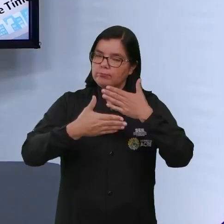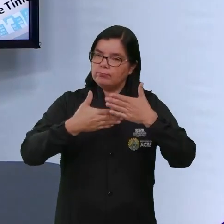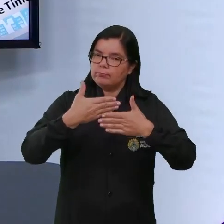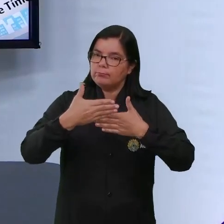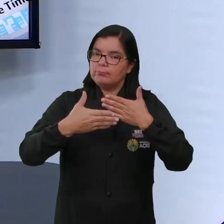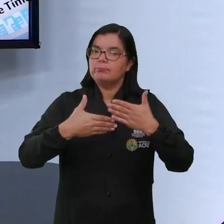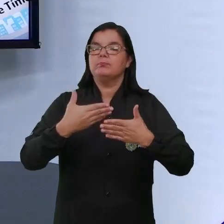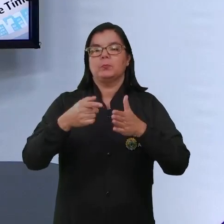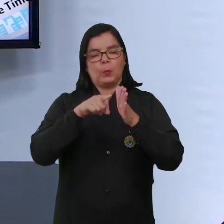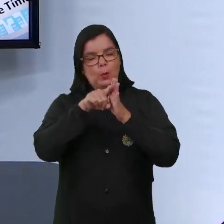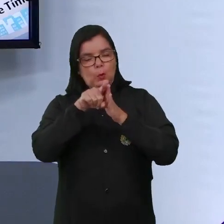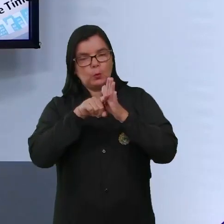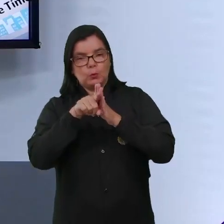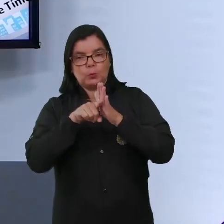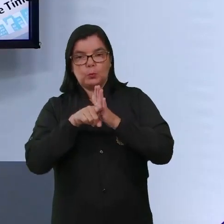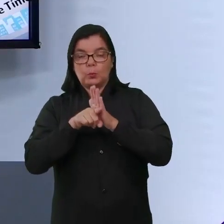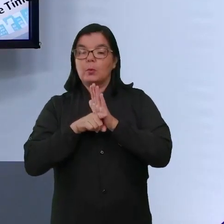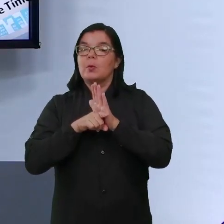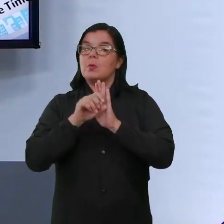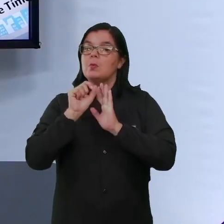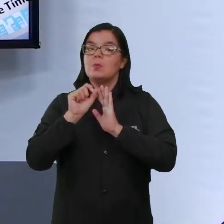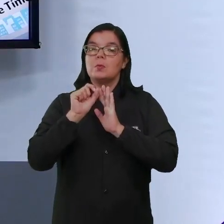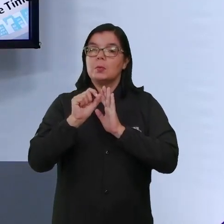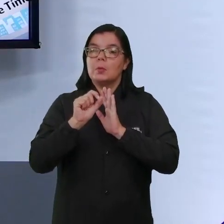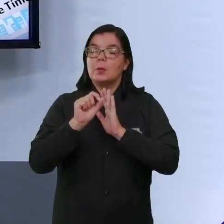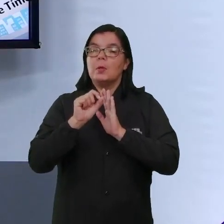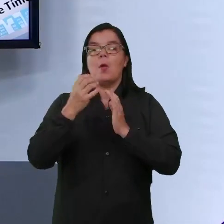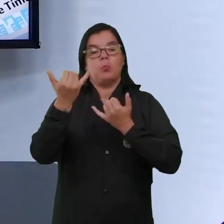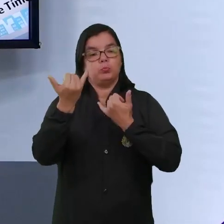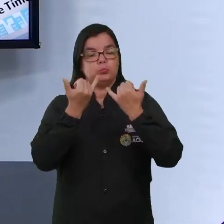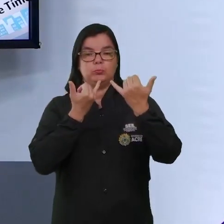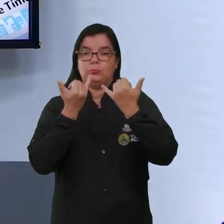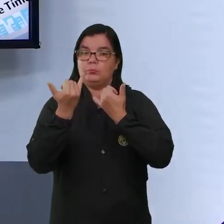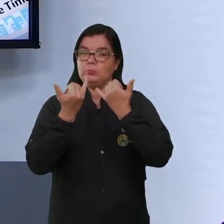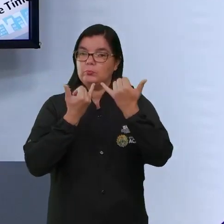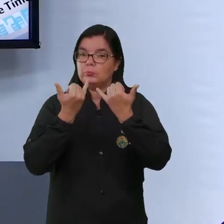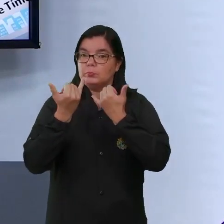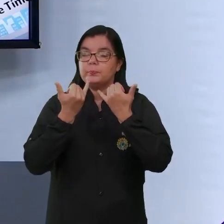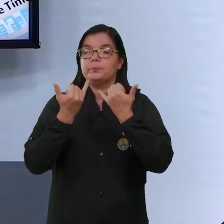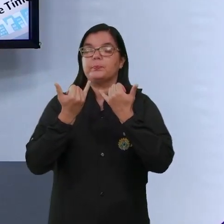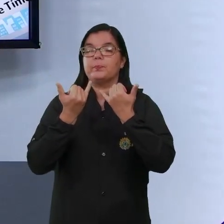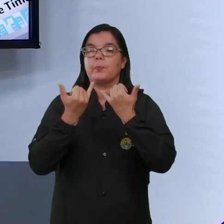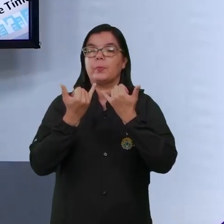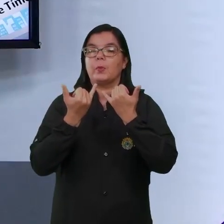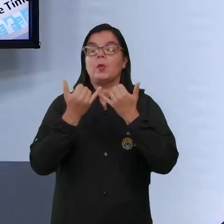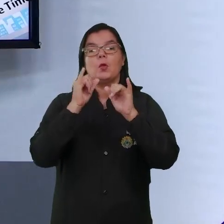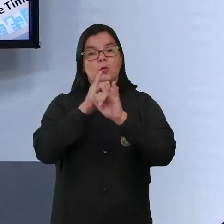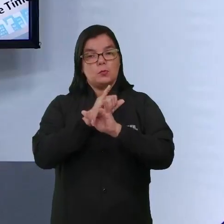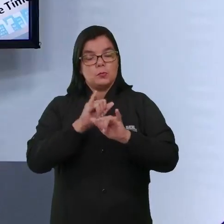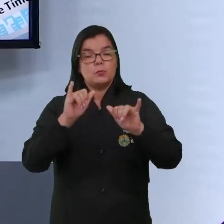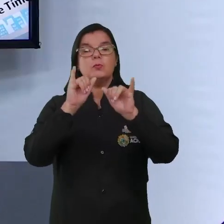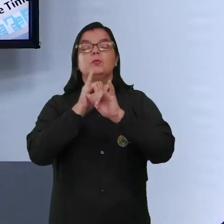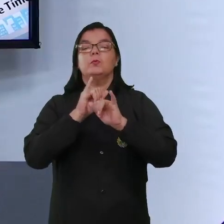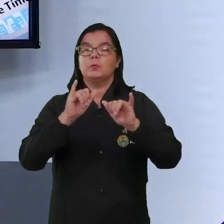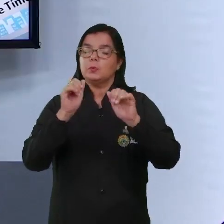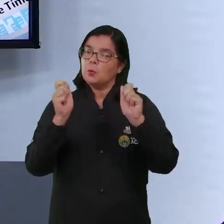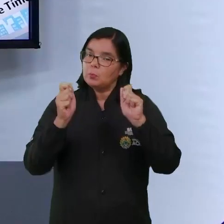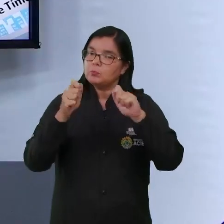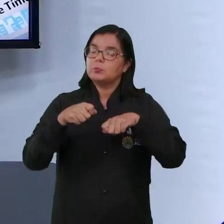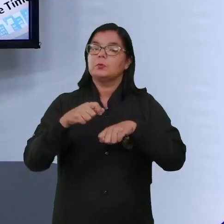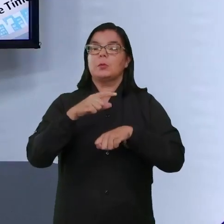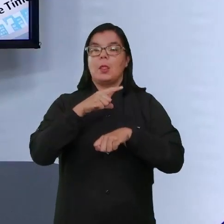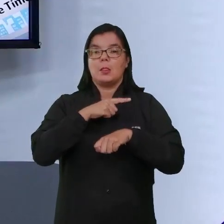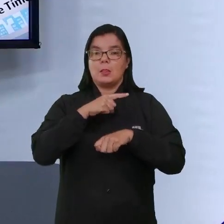processo de pesquisa e que acabam me informando notícias, informações que possuem